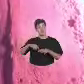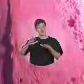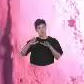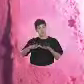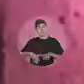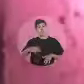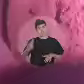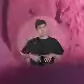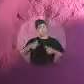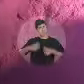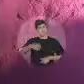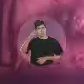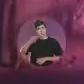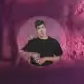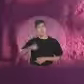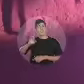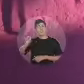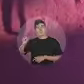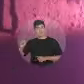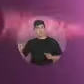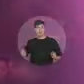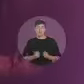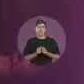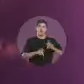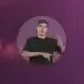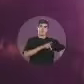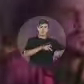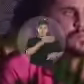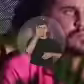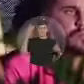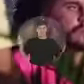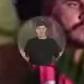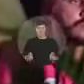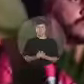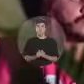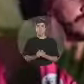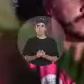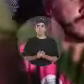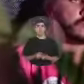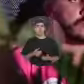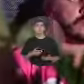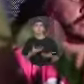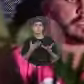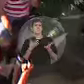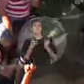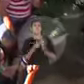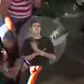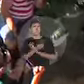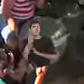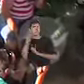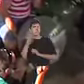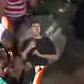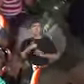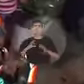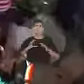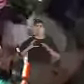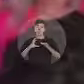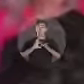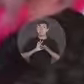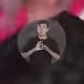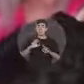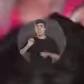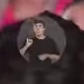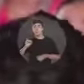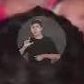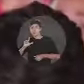Ela voltou pra ficar porque aqui é o seu lugar. É a Rosa e o Povo. Eu queria saber sobre essa união